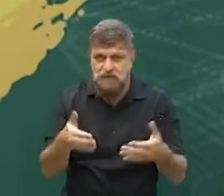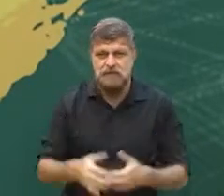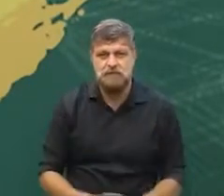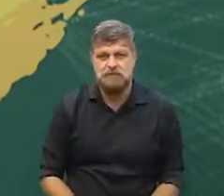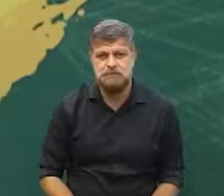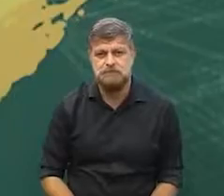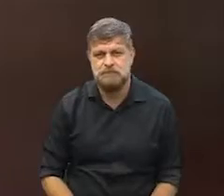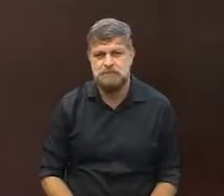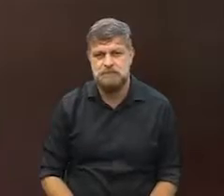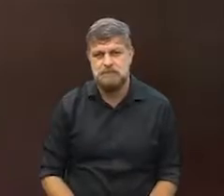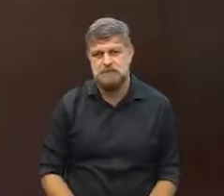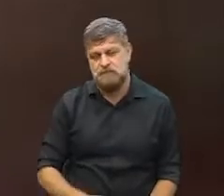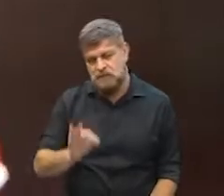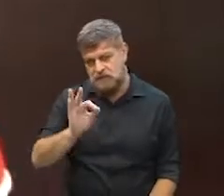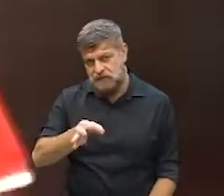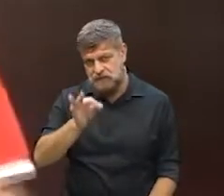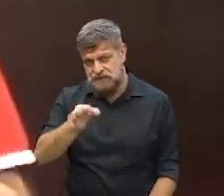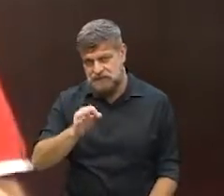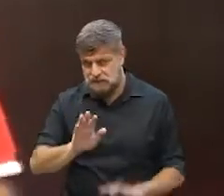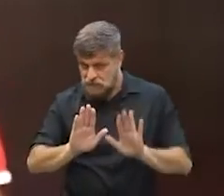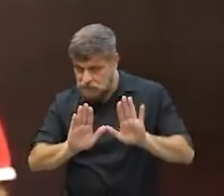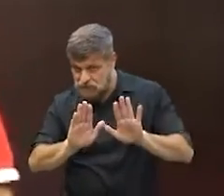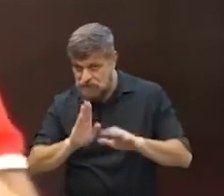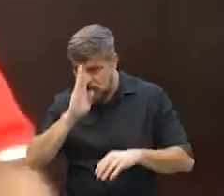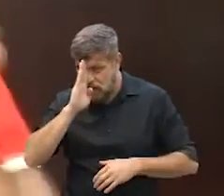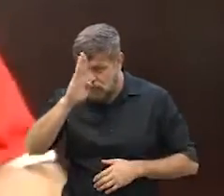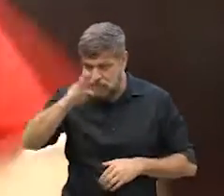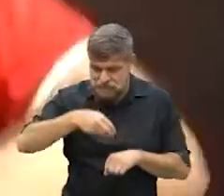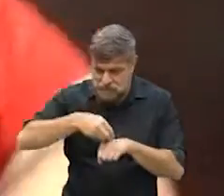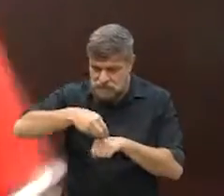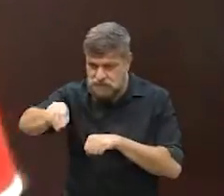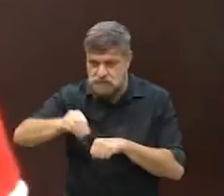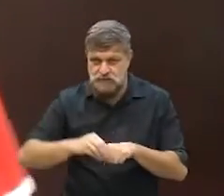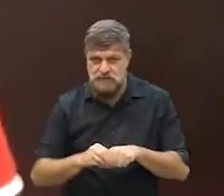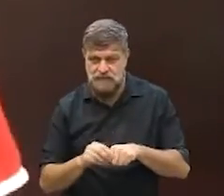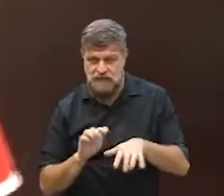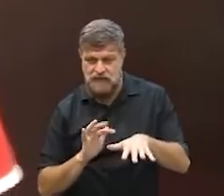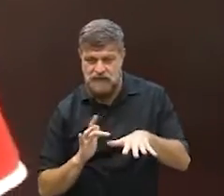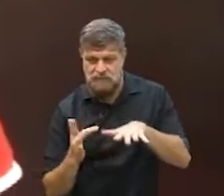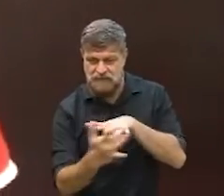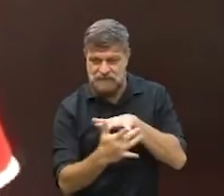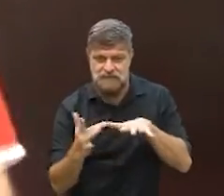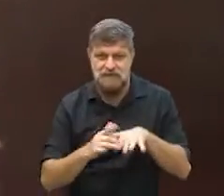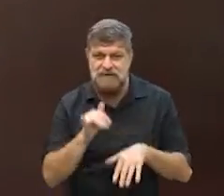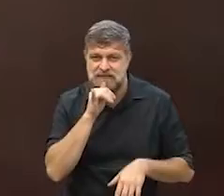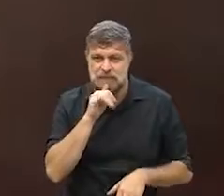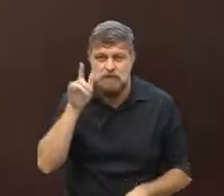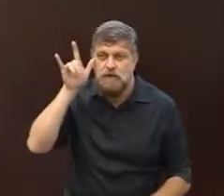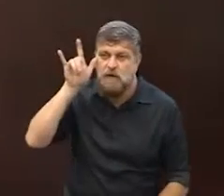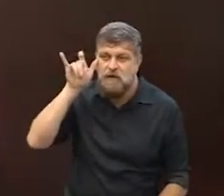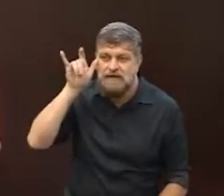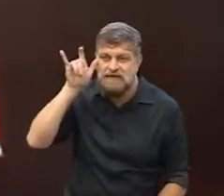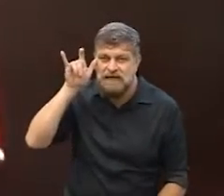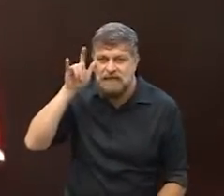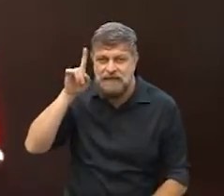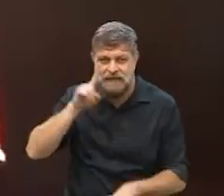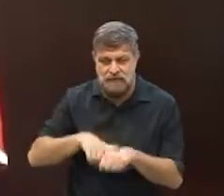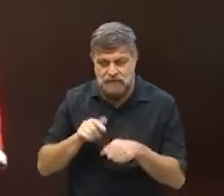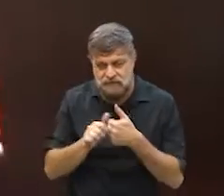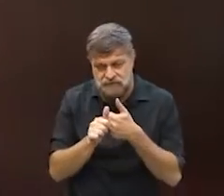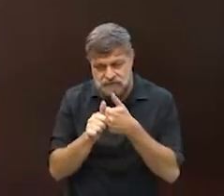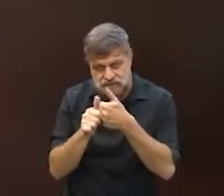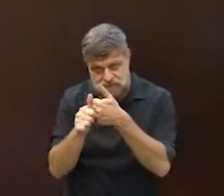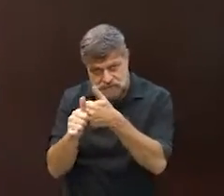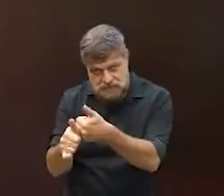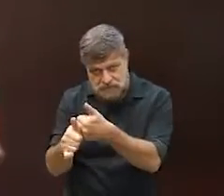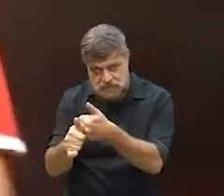professor? Certo. Mas a principal dica de mídias sociais é um Instagram que você, na hora de